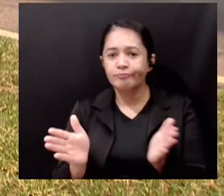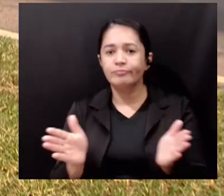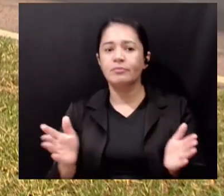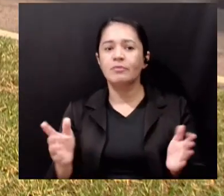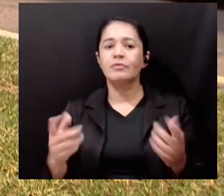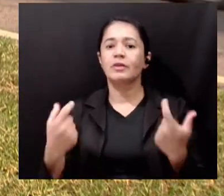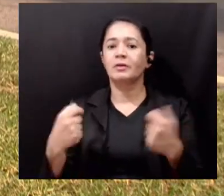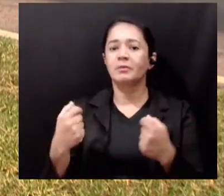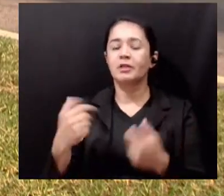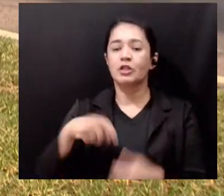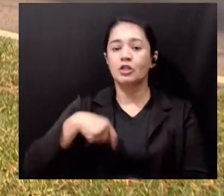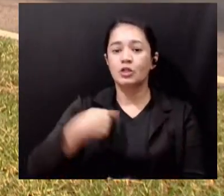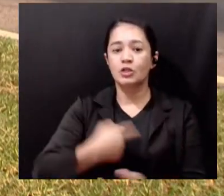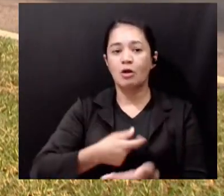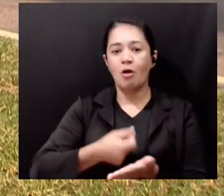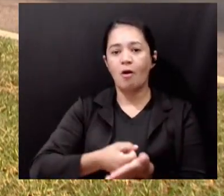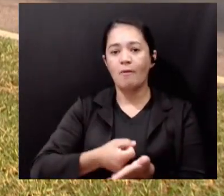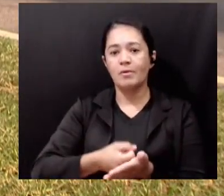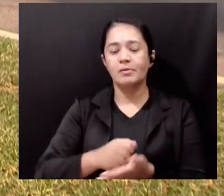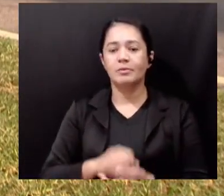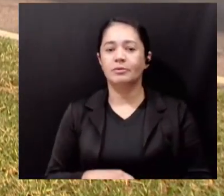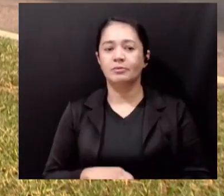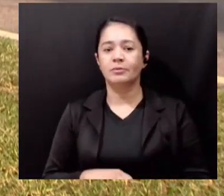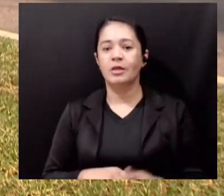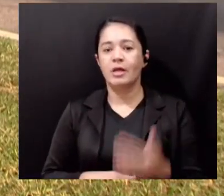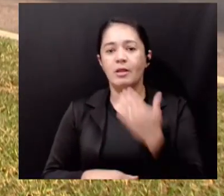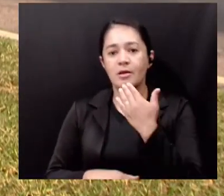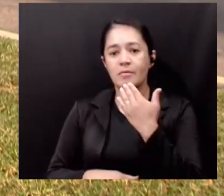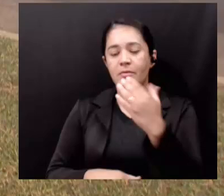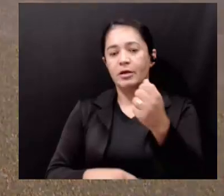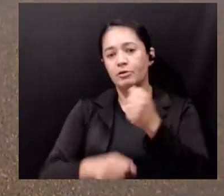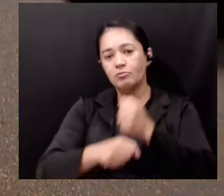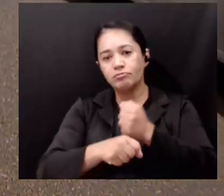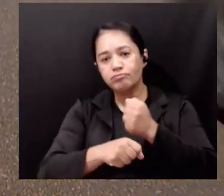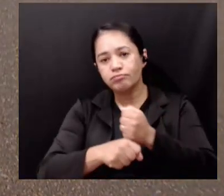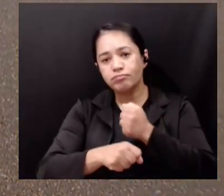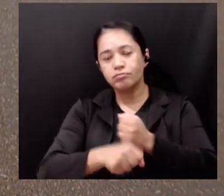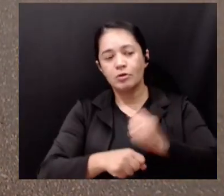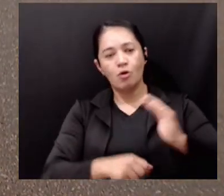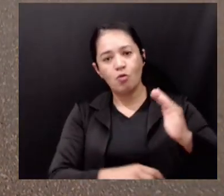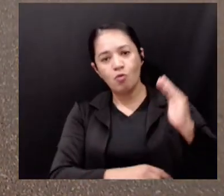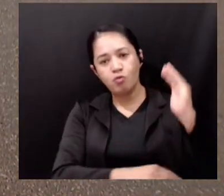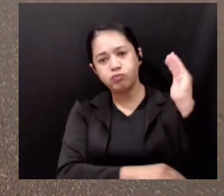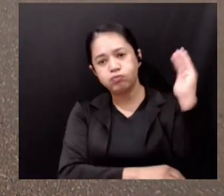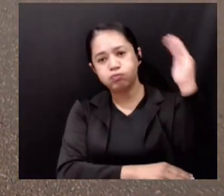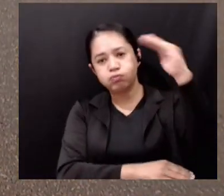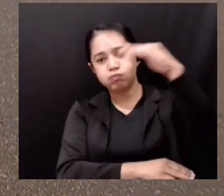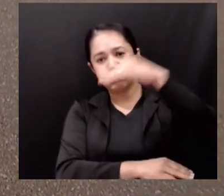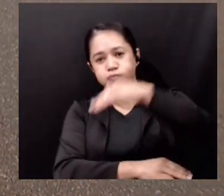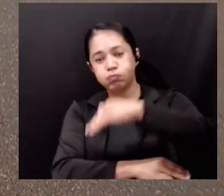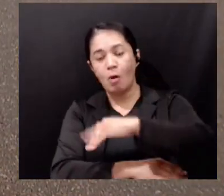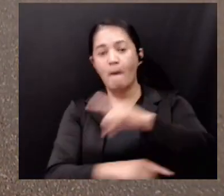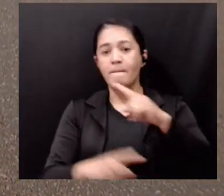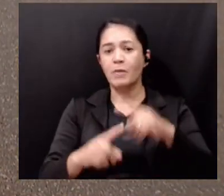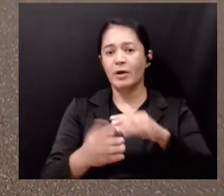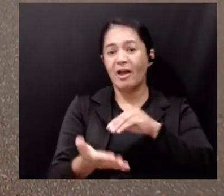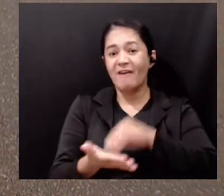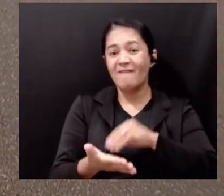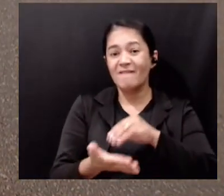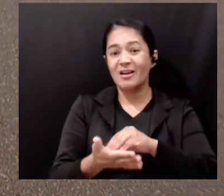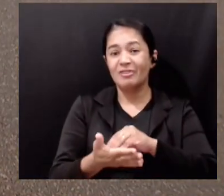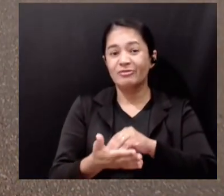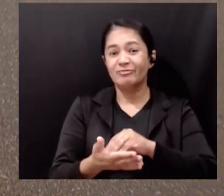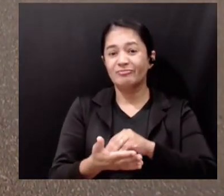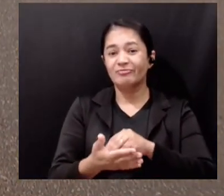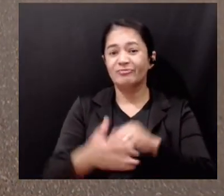cobrando. O parlamentar pede a construção de 2 passarelas de nível, visto que a falta delas está gerando impactos negativos